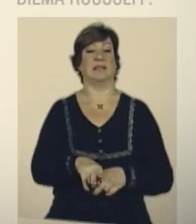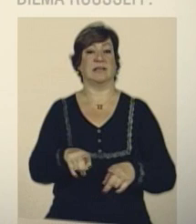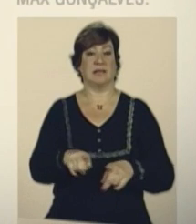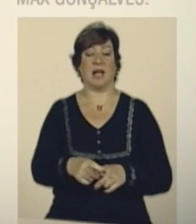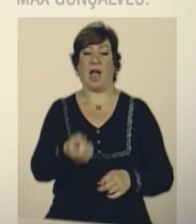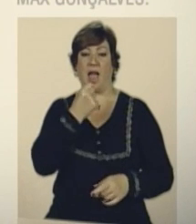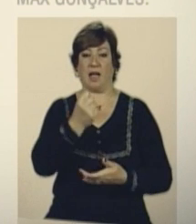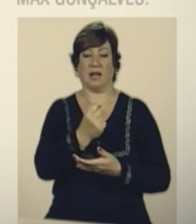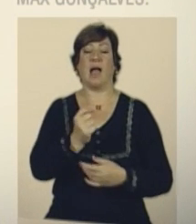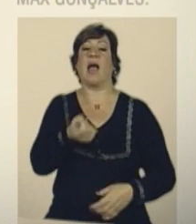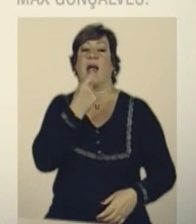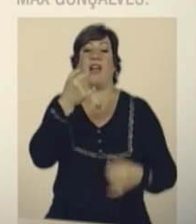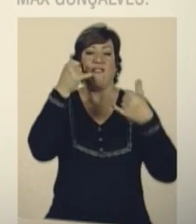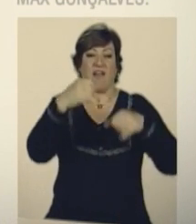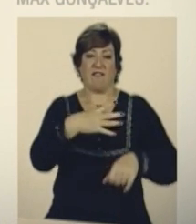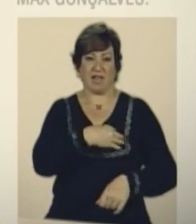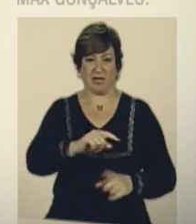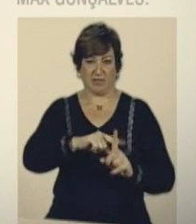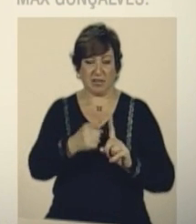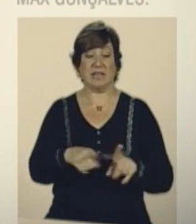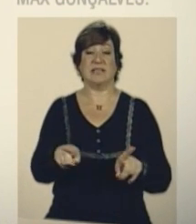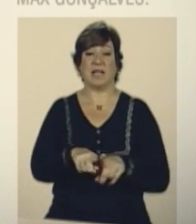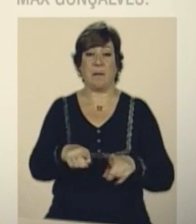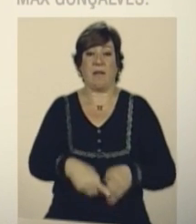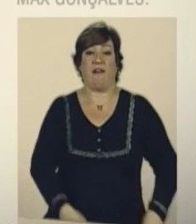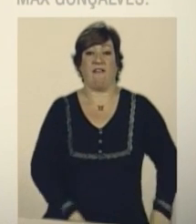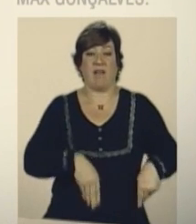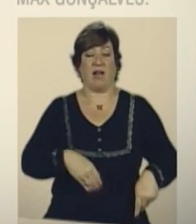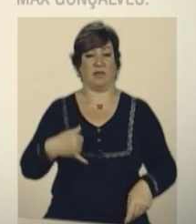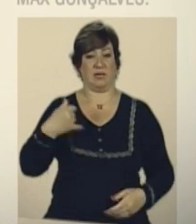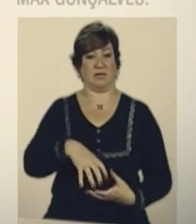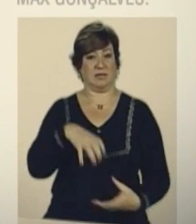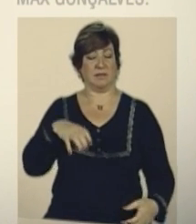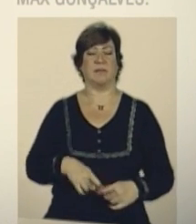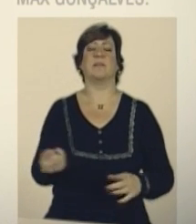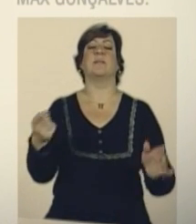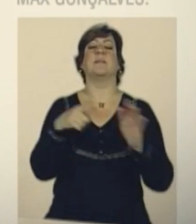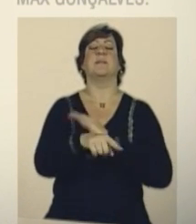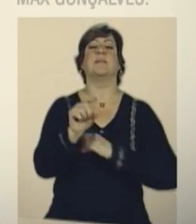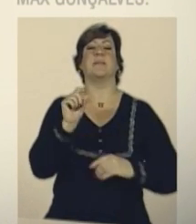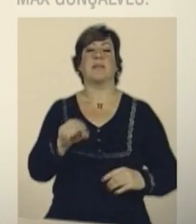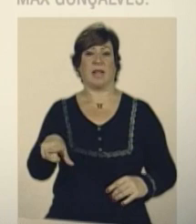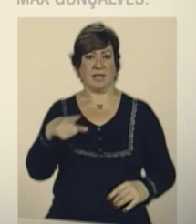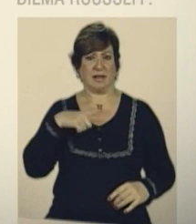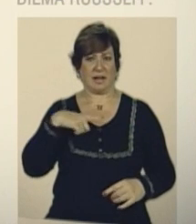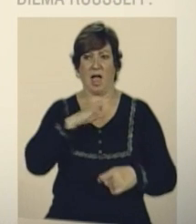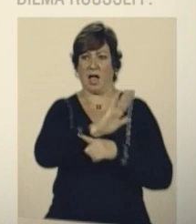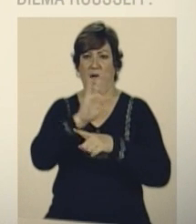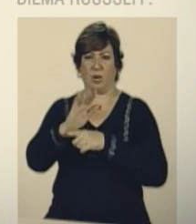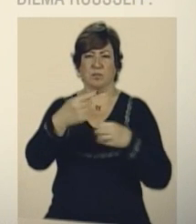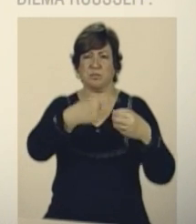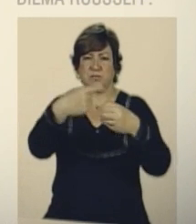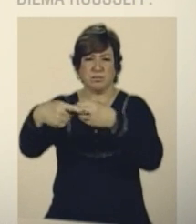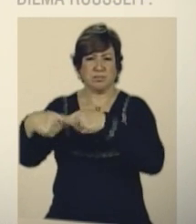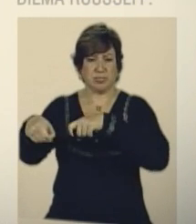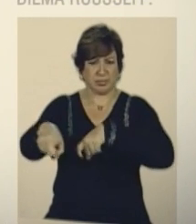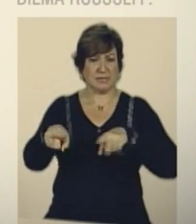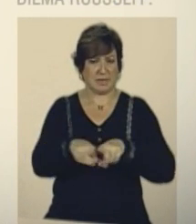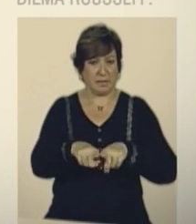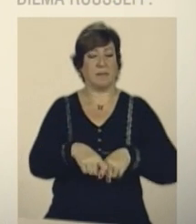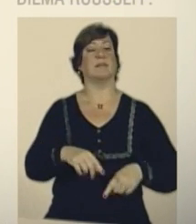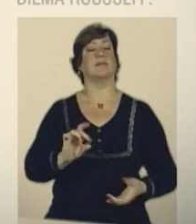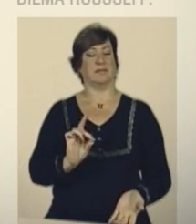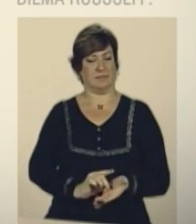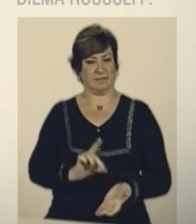geriátricas presidenta esta expansão na rede também alcançou municípios do interior É verdade Max no ano passado a